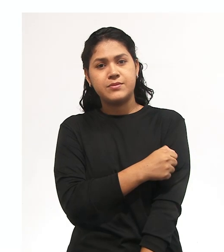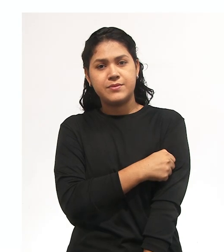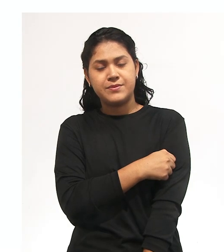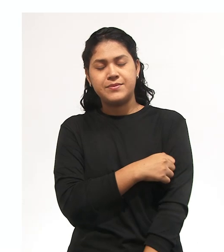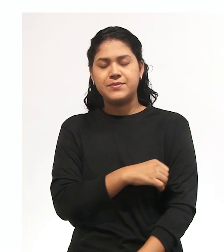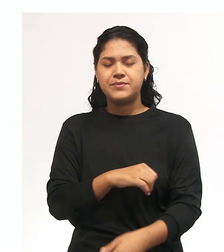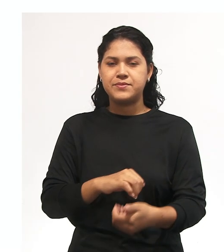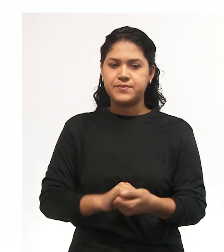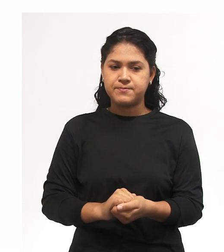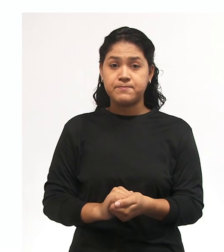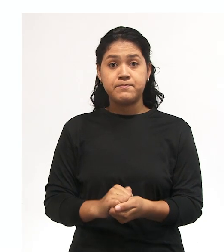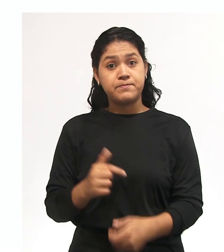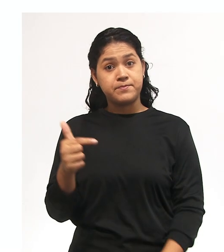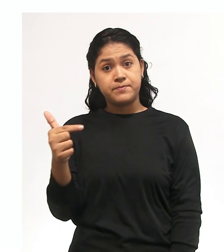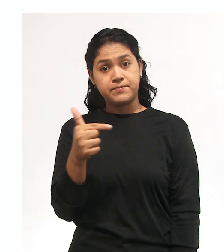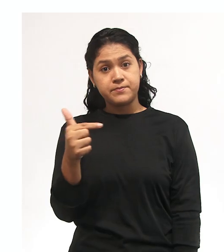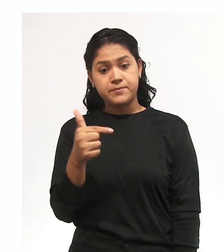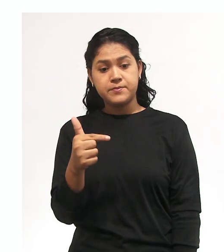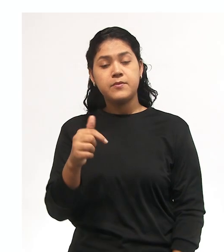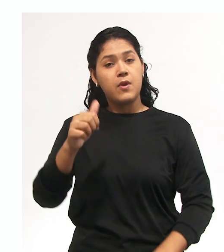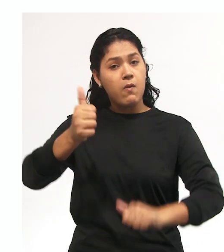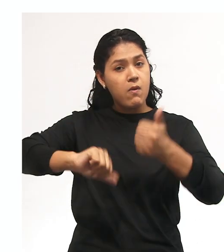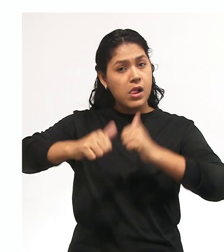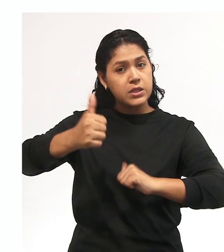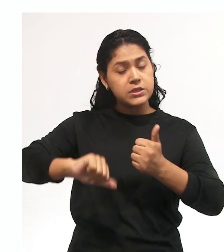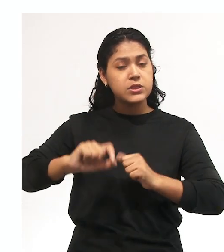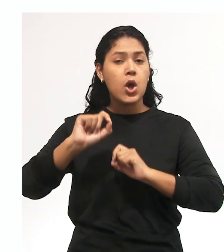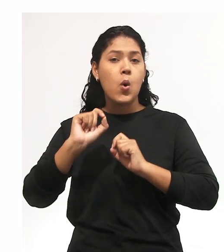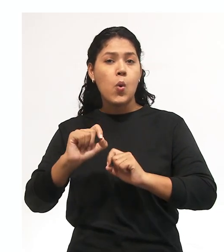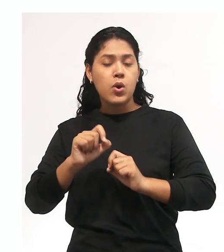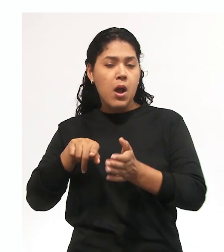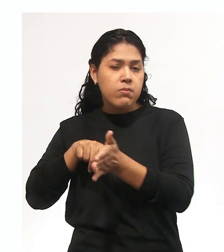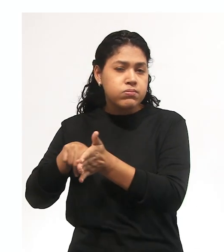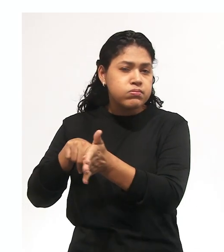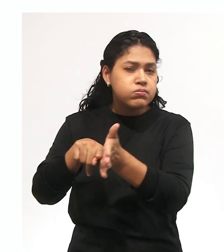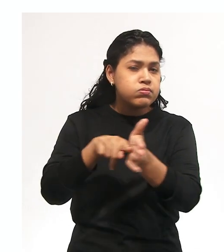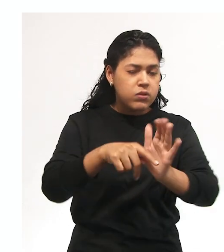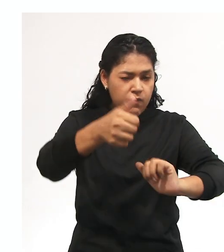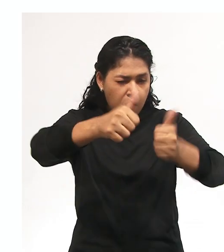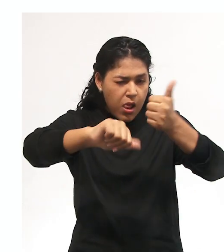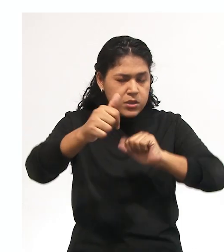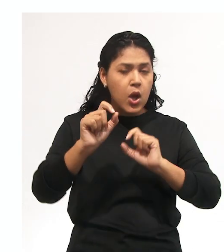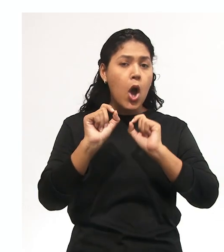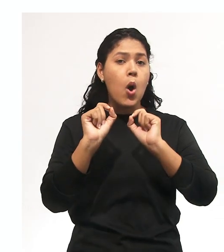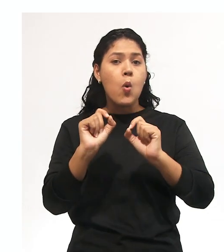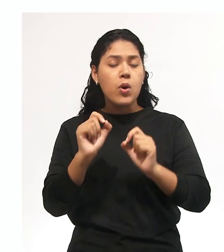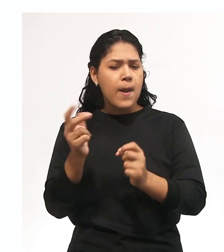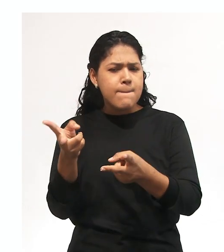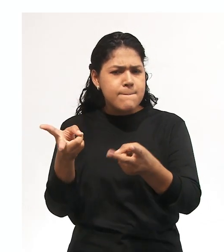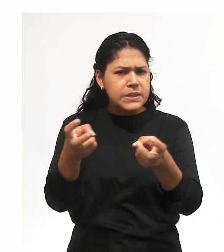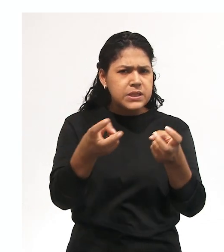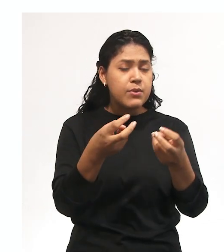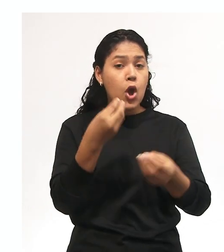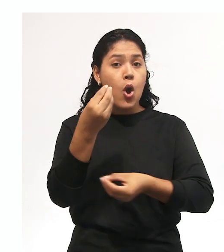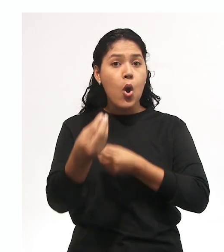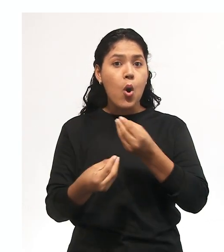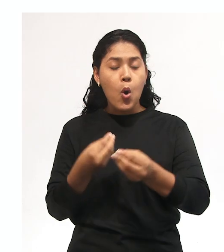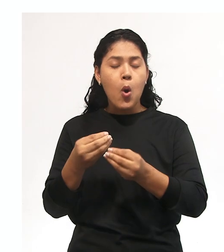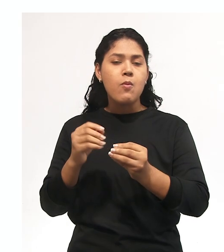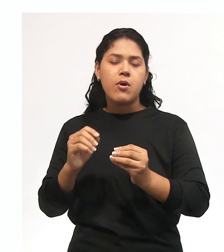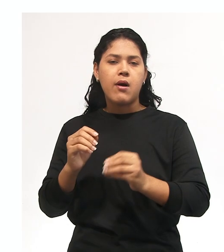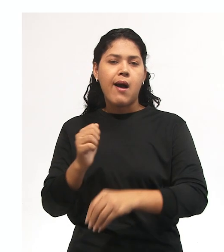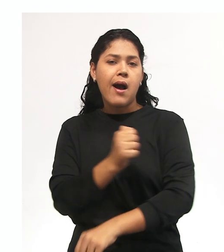ou somatória. A avaliação diagnóstica, ela possibilita ao professor detectar ao longo do